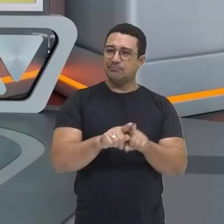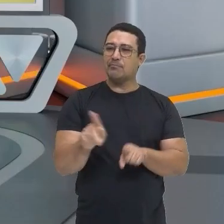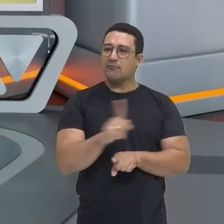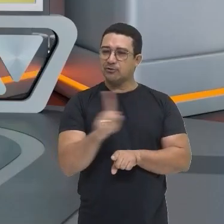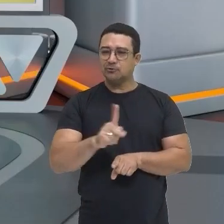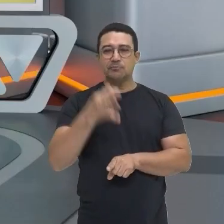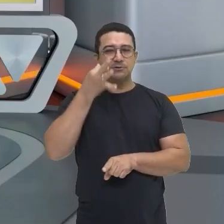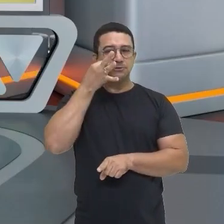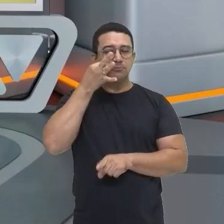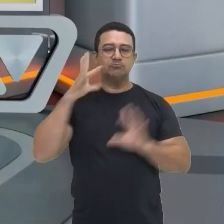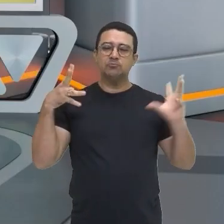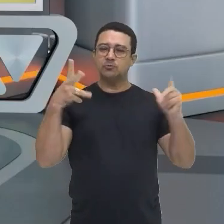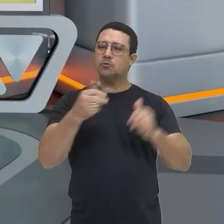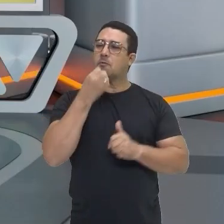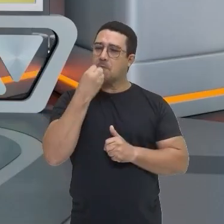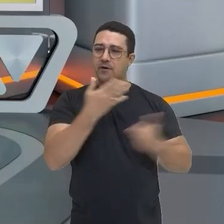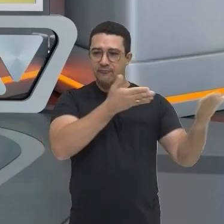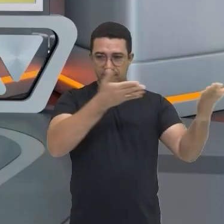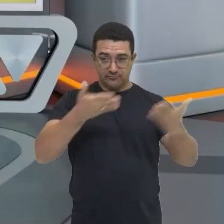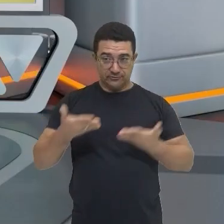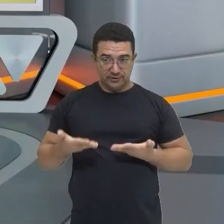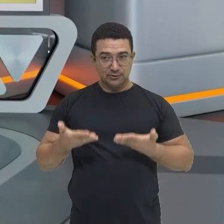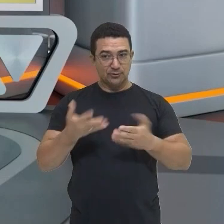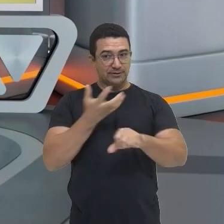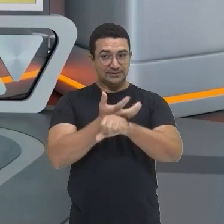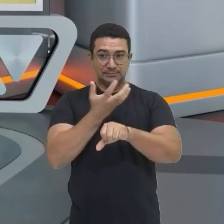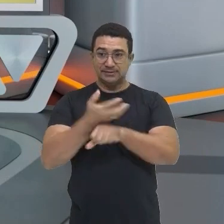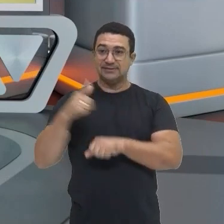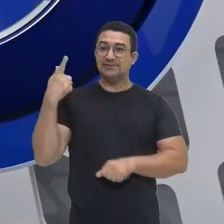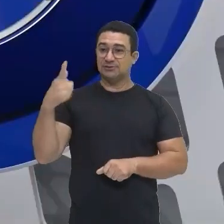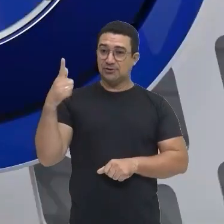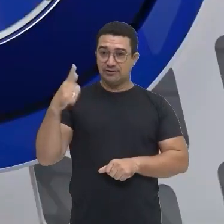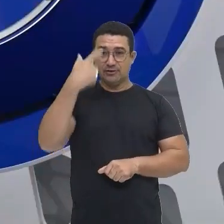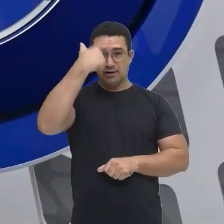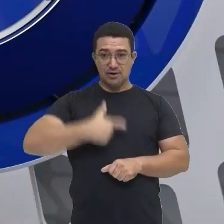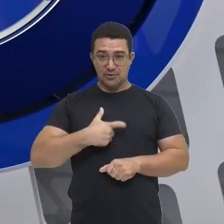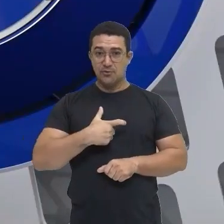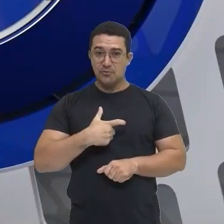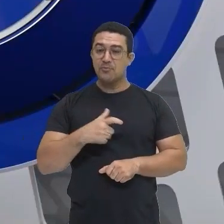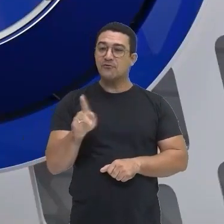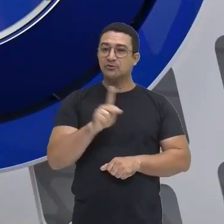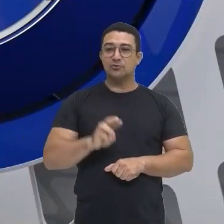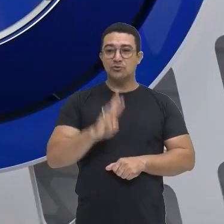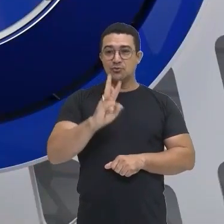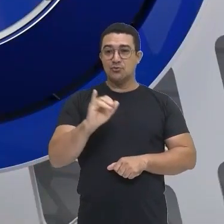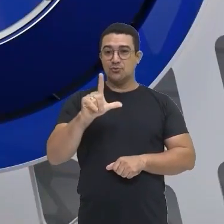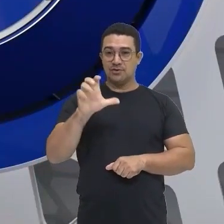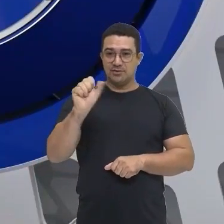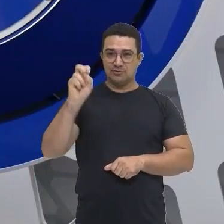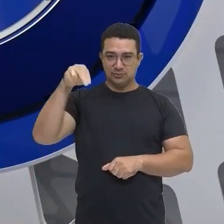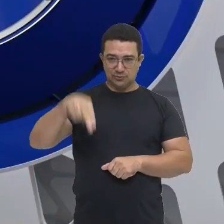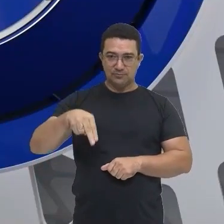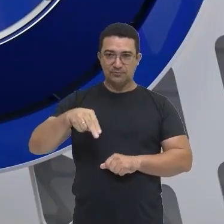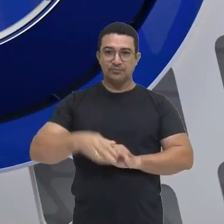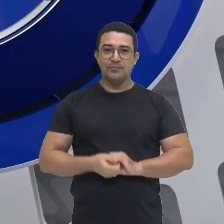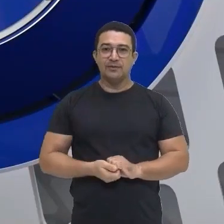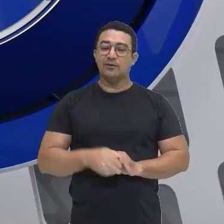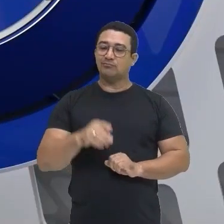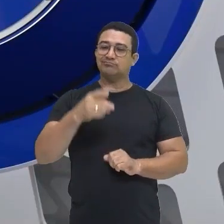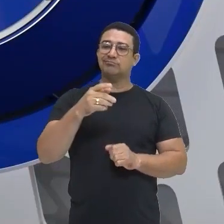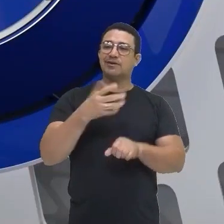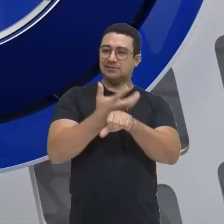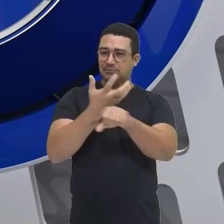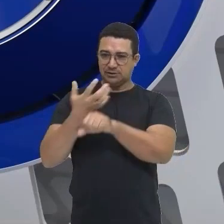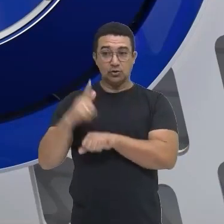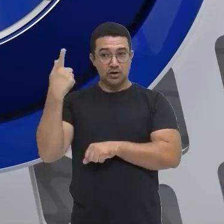Sejam muito bem-vindos ao nosso componente de Geografia. Eu me chamo Ilbson do Nascimento, eu sou professor da disciplina Geografia e